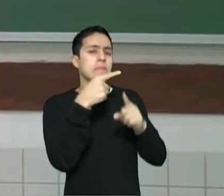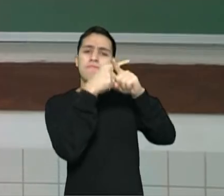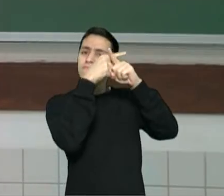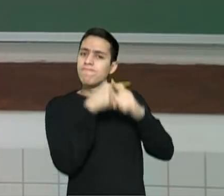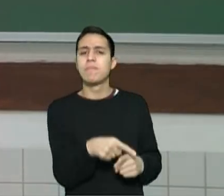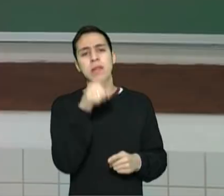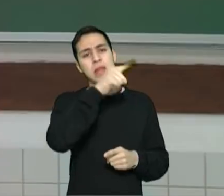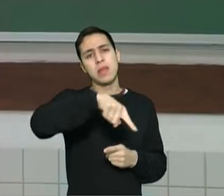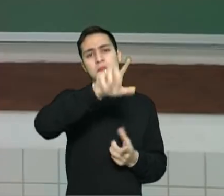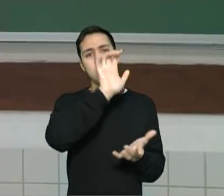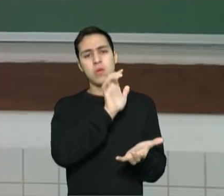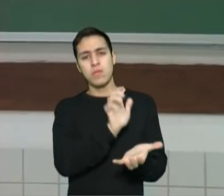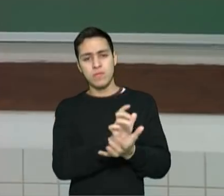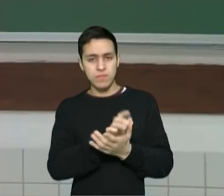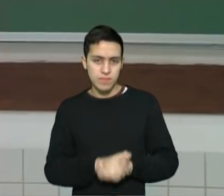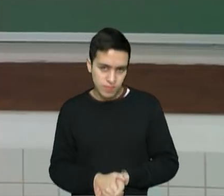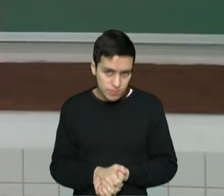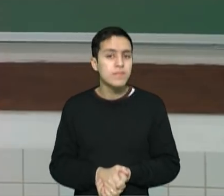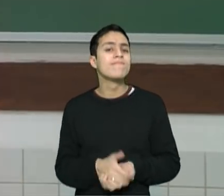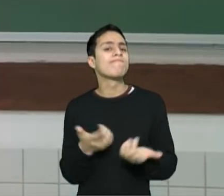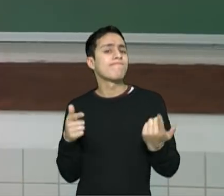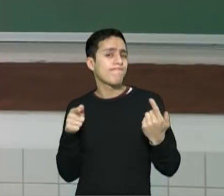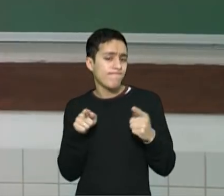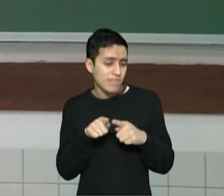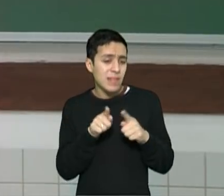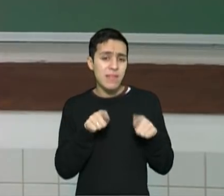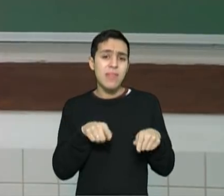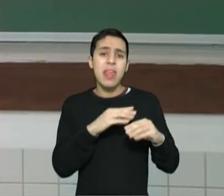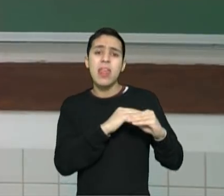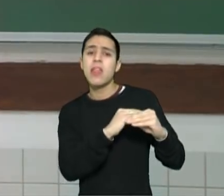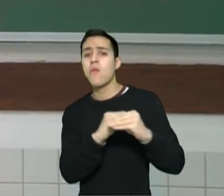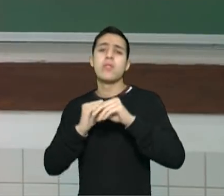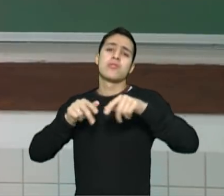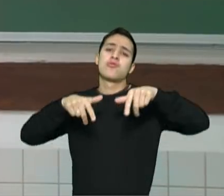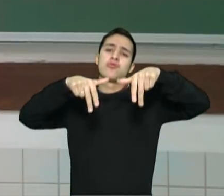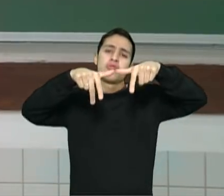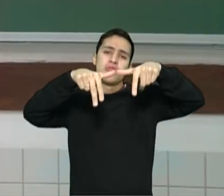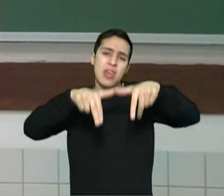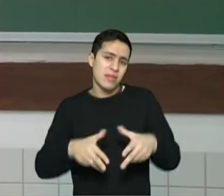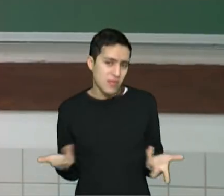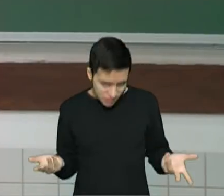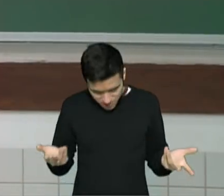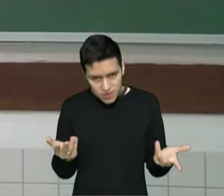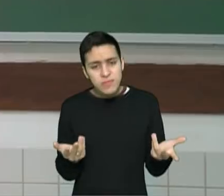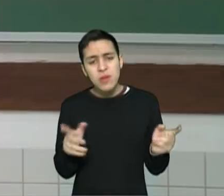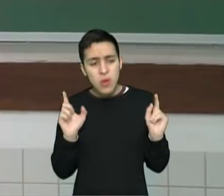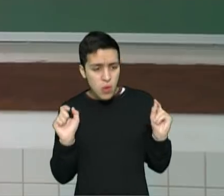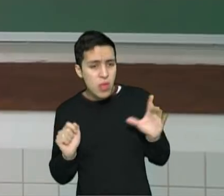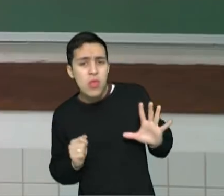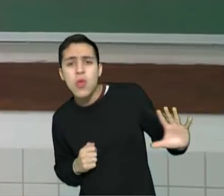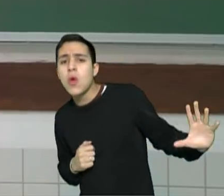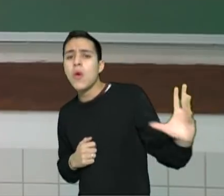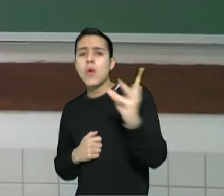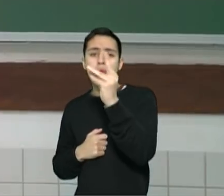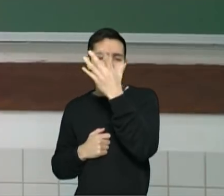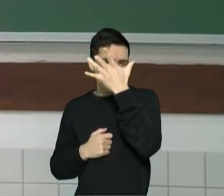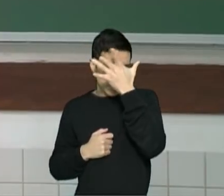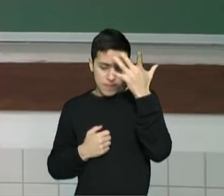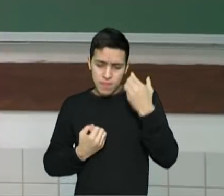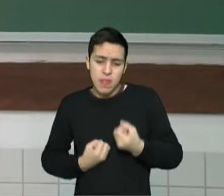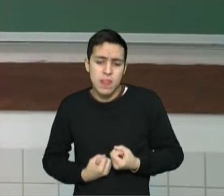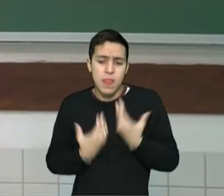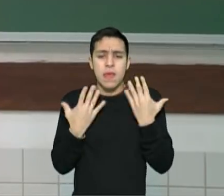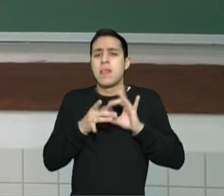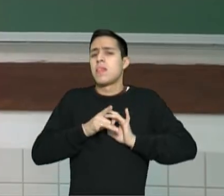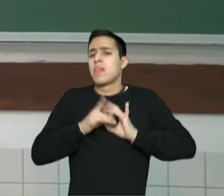esses grupos. E, por fim, estabelecer igualdade de gêneros dentro da situação, colocando que todos devem ter liberdade ao